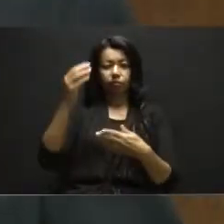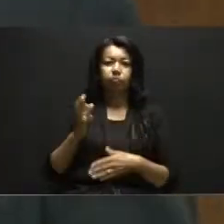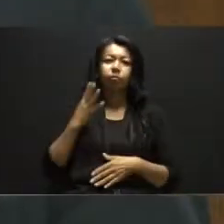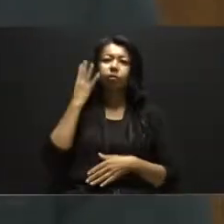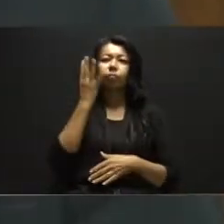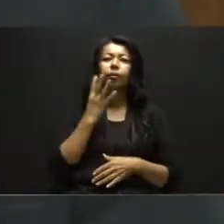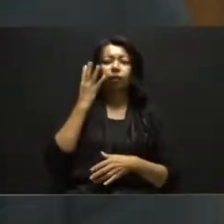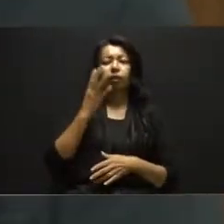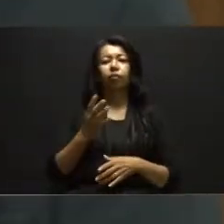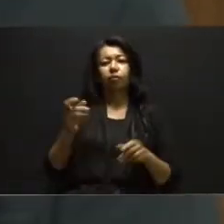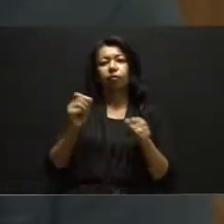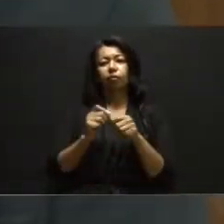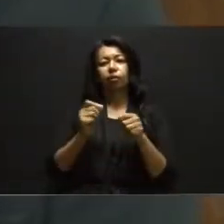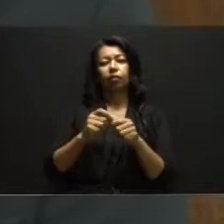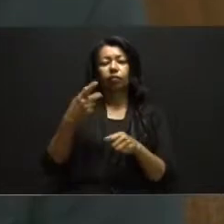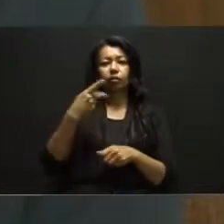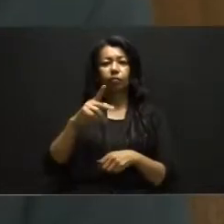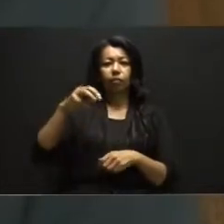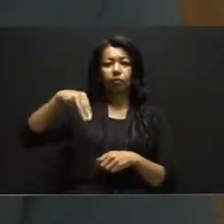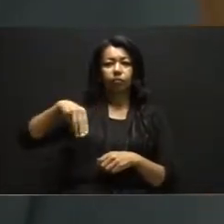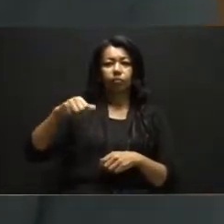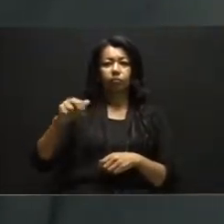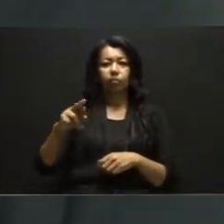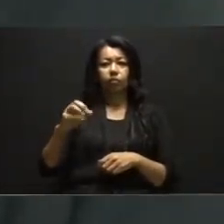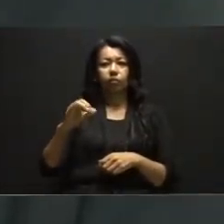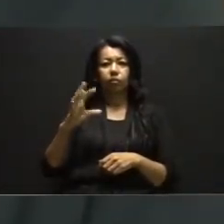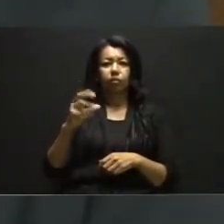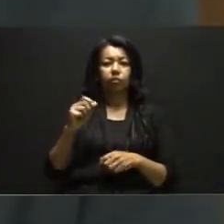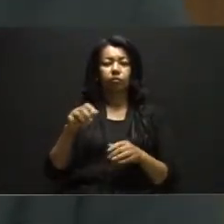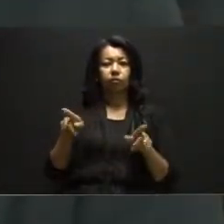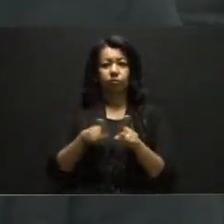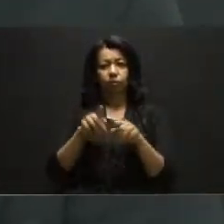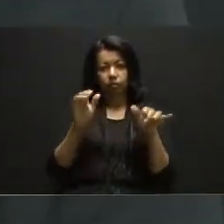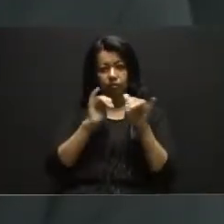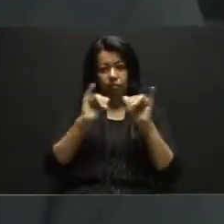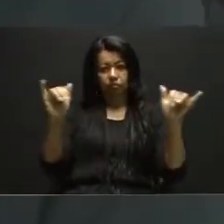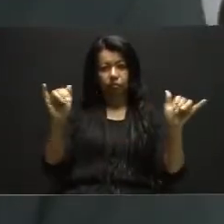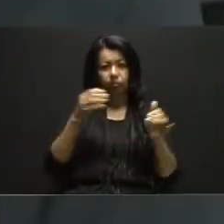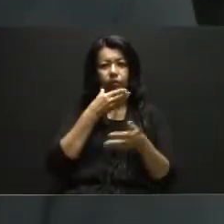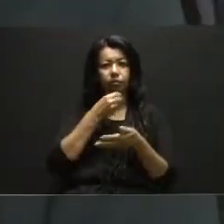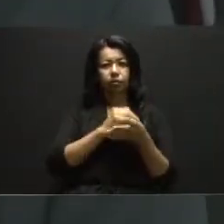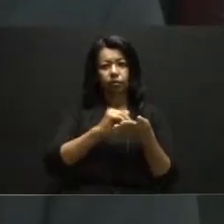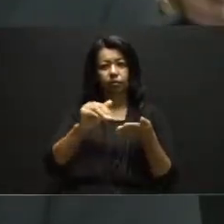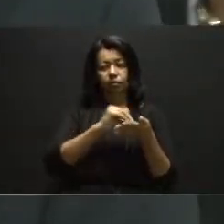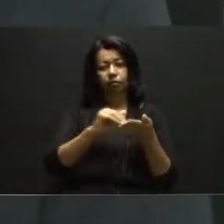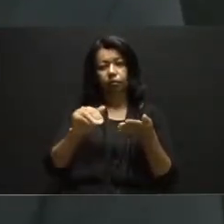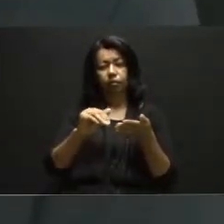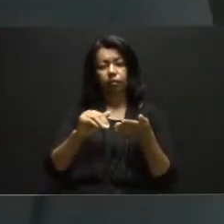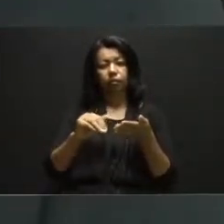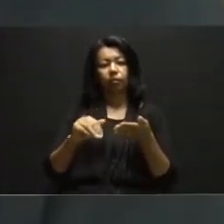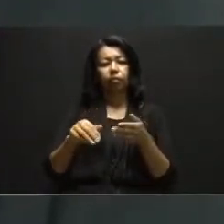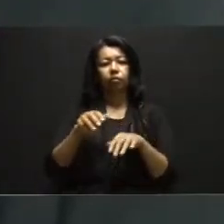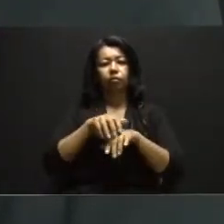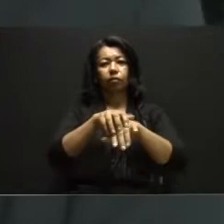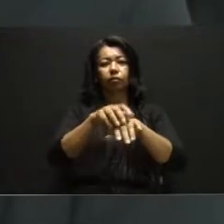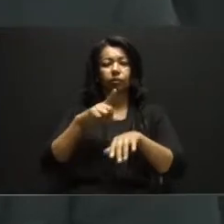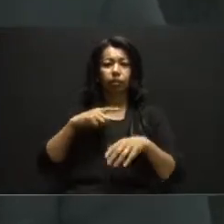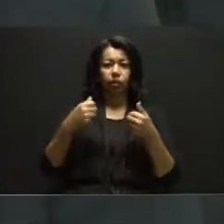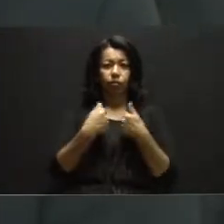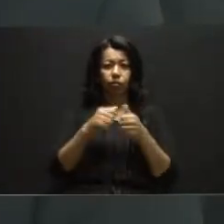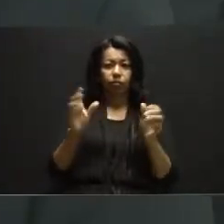que foi dada pelo ator adorou o maurício e também o anúncio pelo secretário de turismo que teremos um ônibus a partir do ano que vem